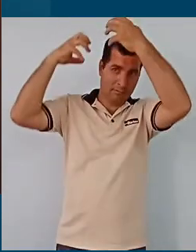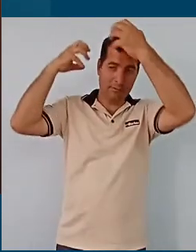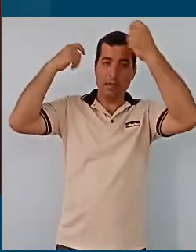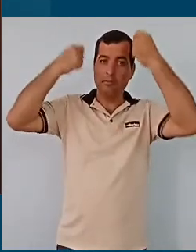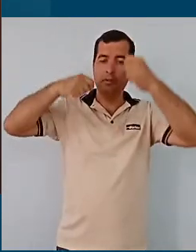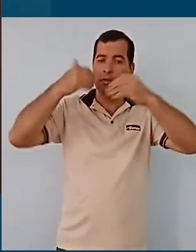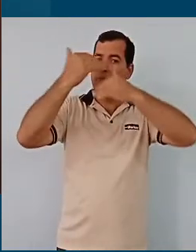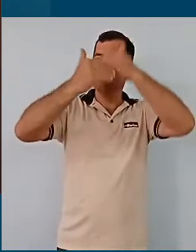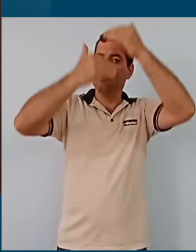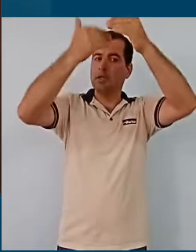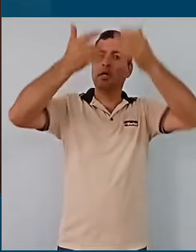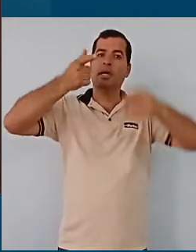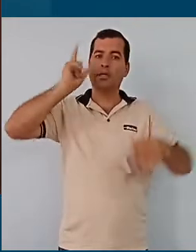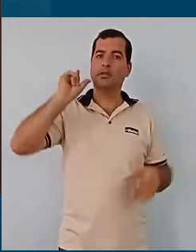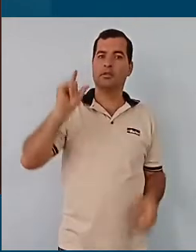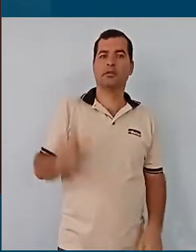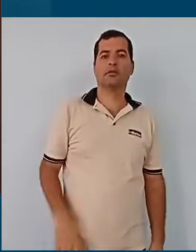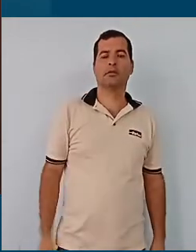amadurecido antes.